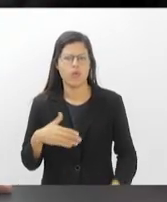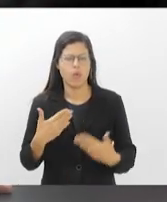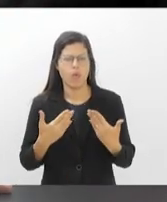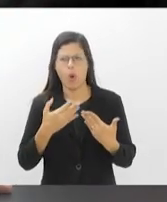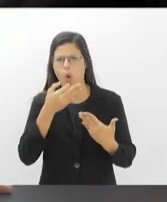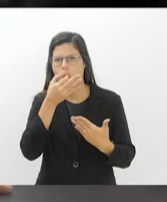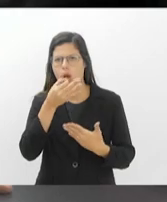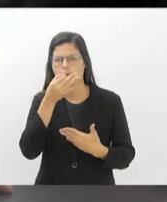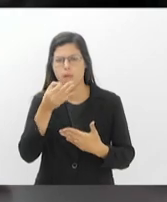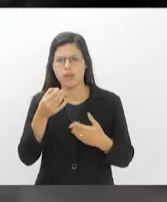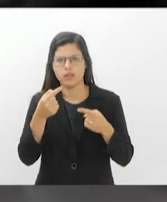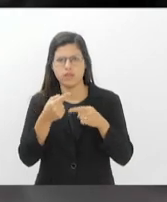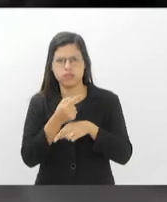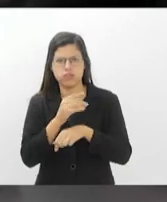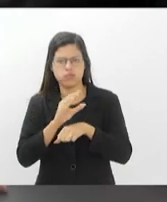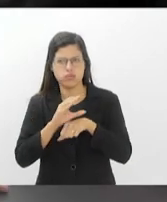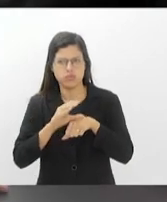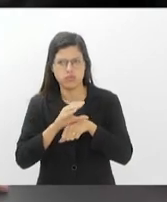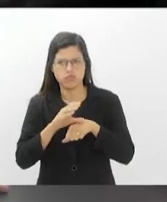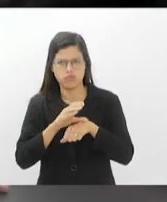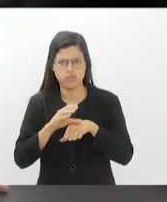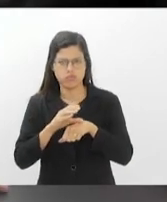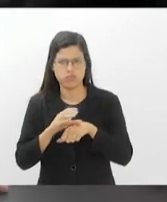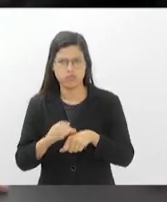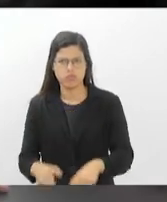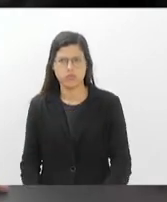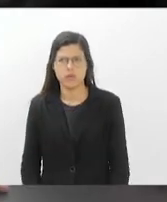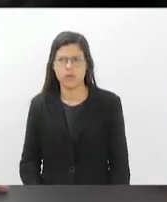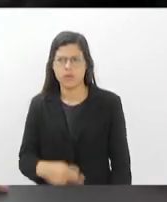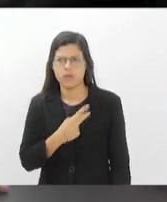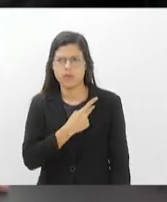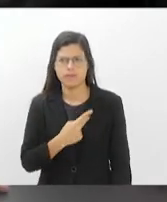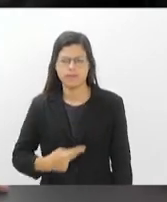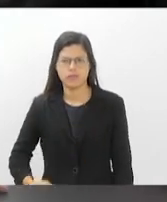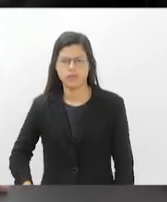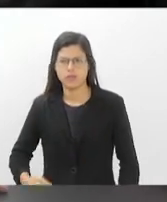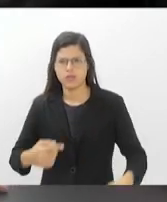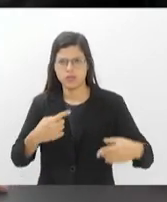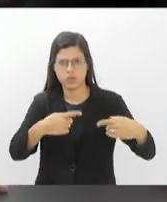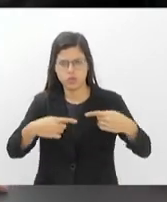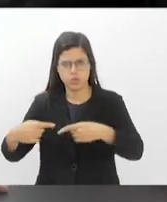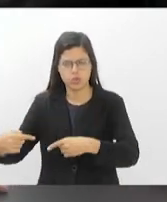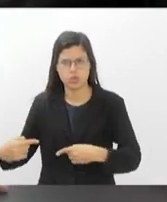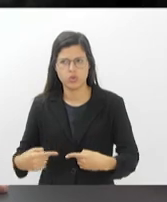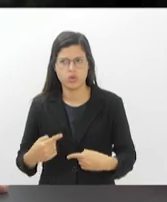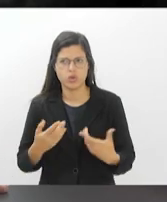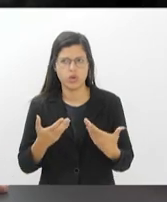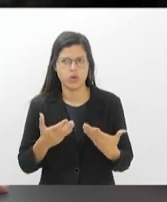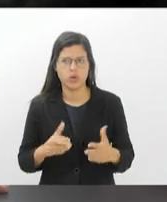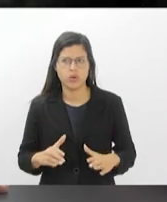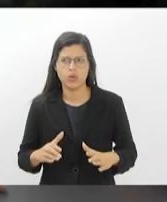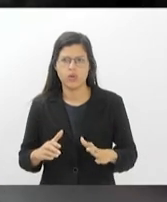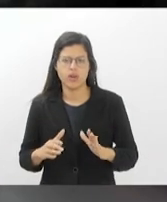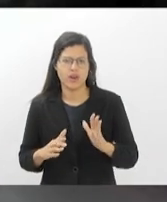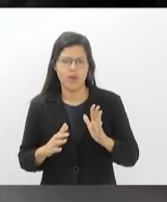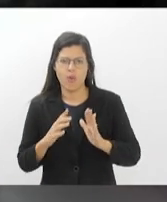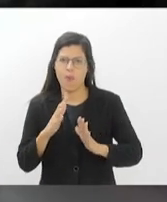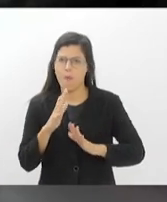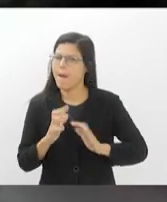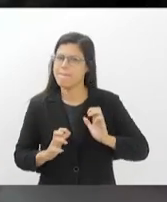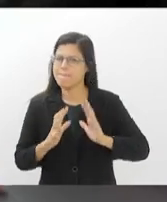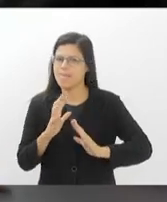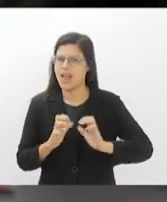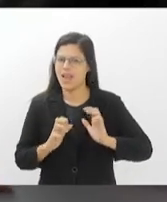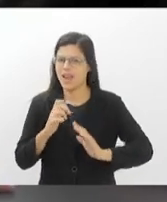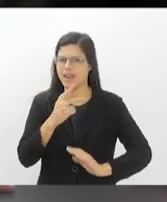inclusive, Luiz Paulo? Eu não quero uma tensão... Presidente, para discutir. Eu não quero uma tensão entre o Amorim e o Pobel. Não quero essa